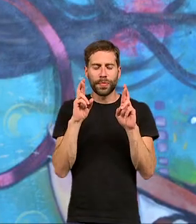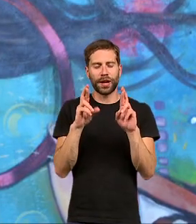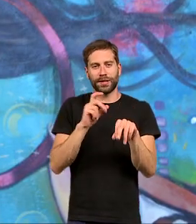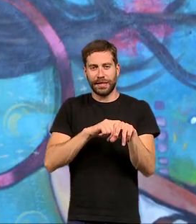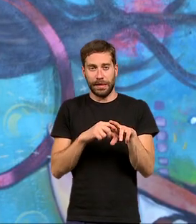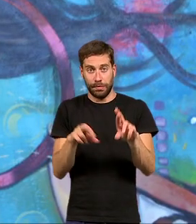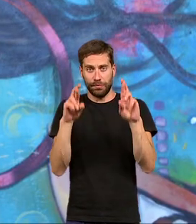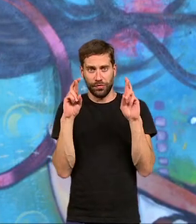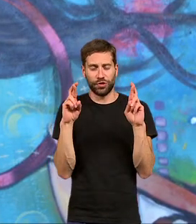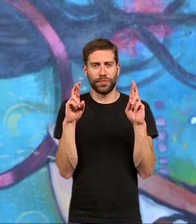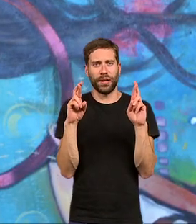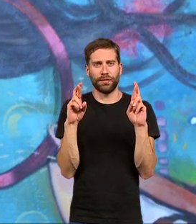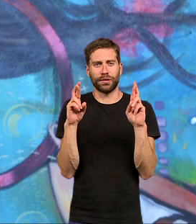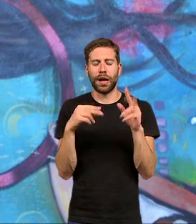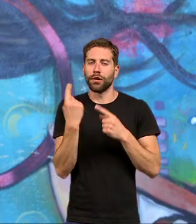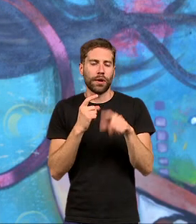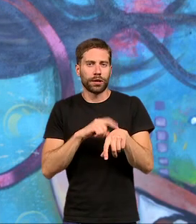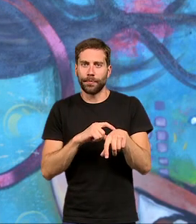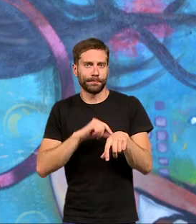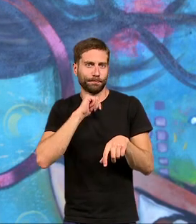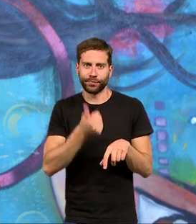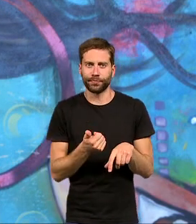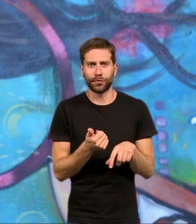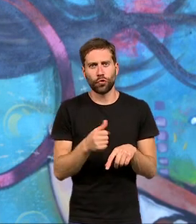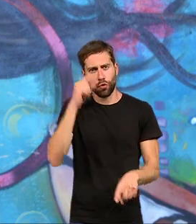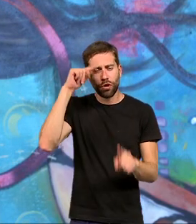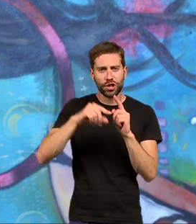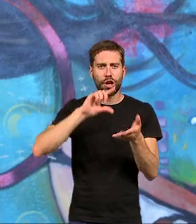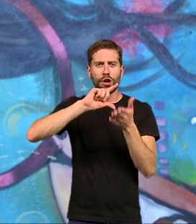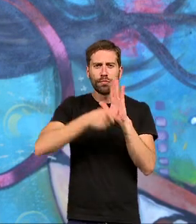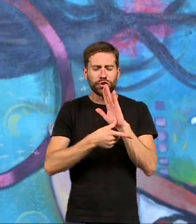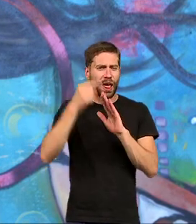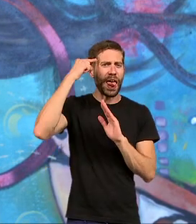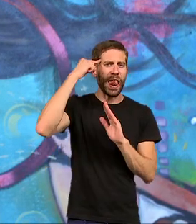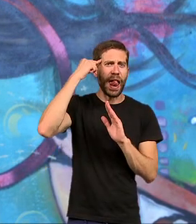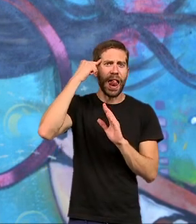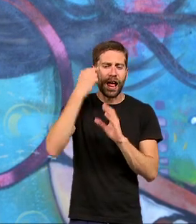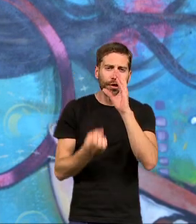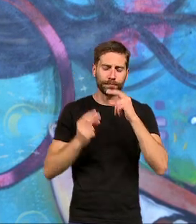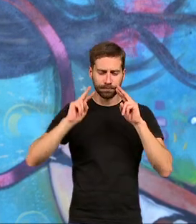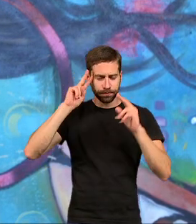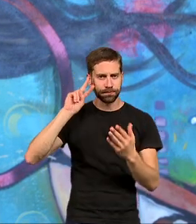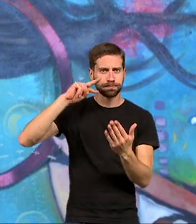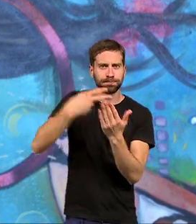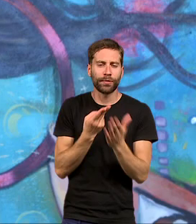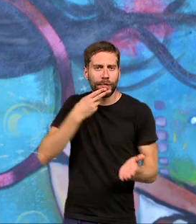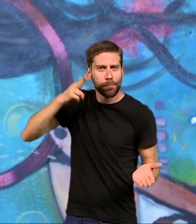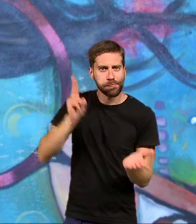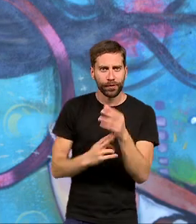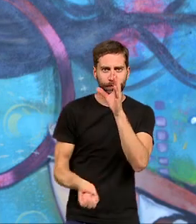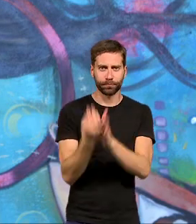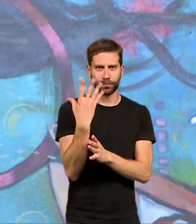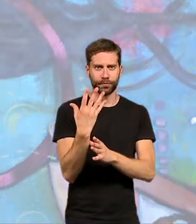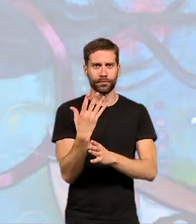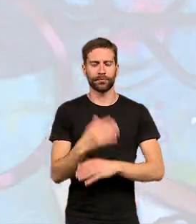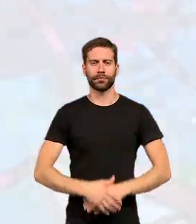que é aquele que me falha, para realizar todos os projetos que eu tenho em mente, que são muitos mesmo.